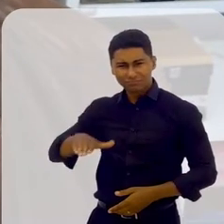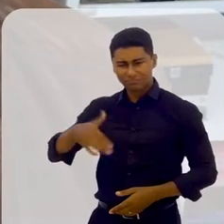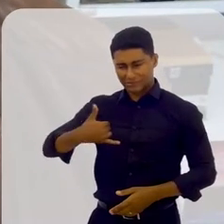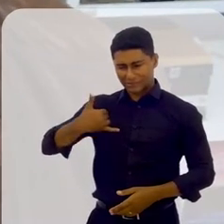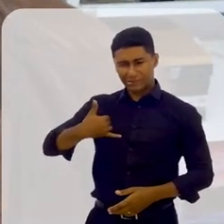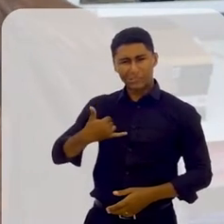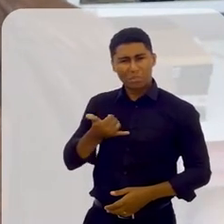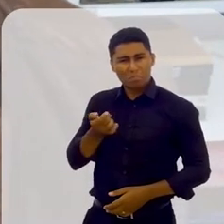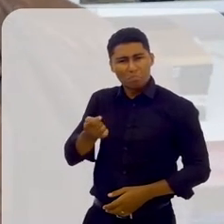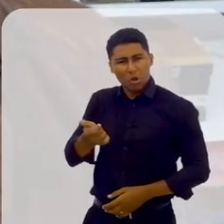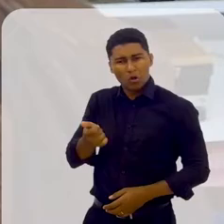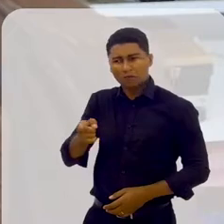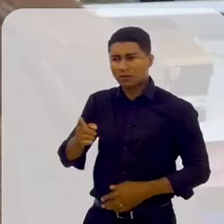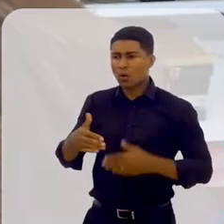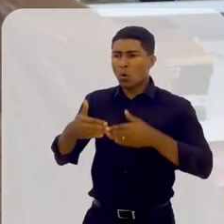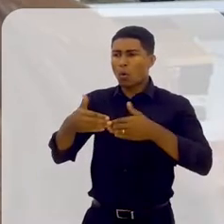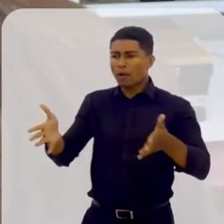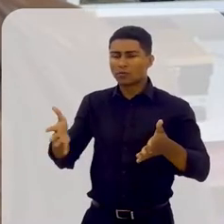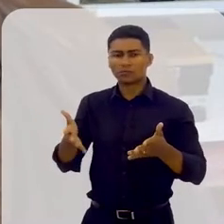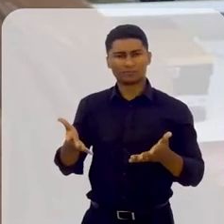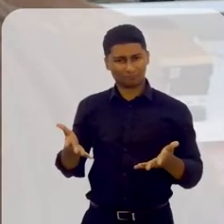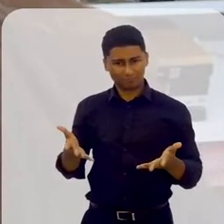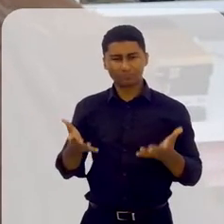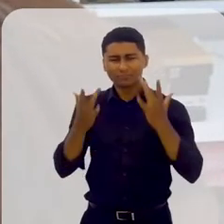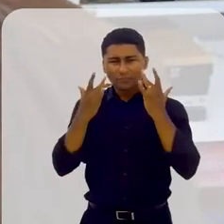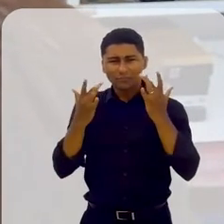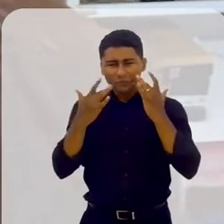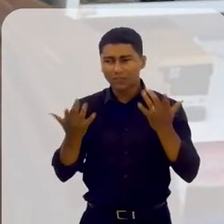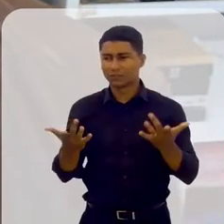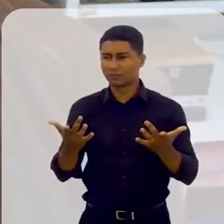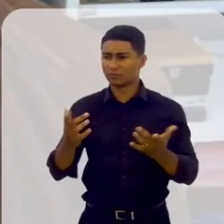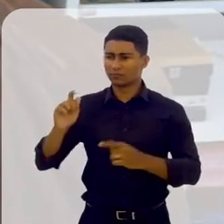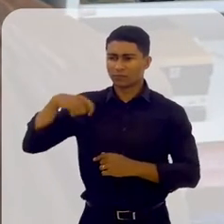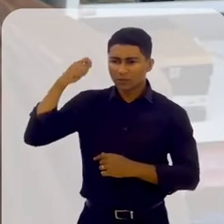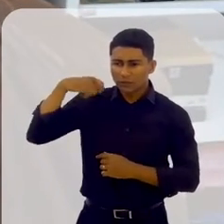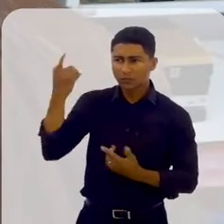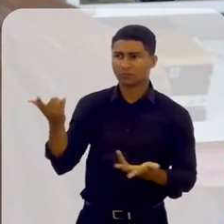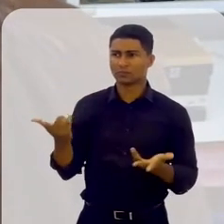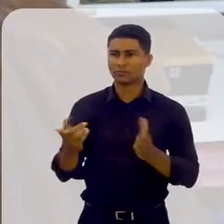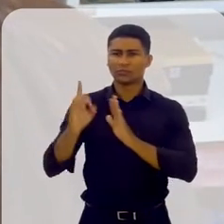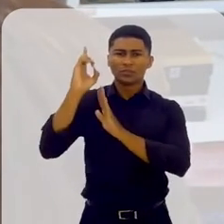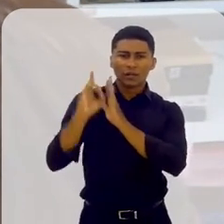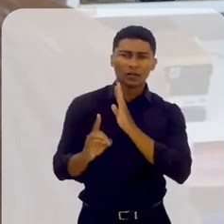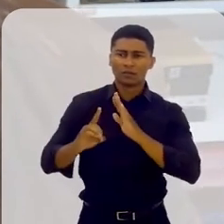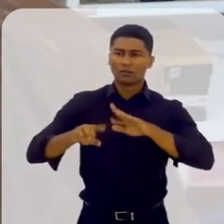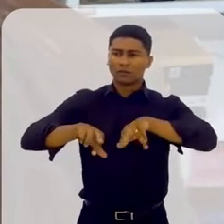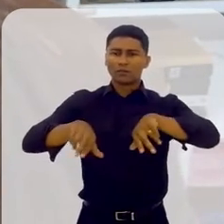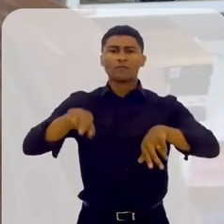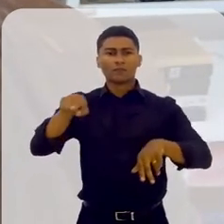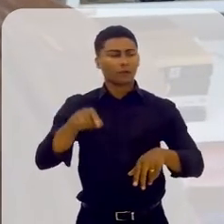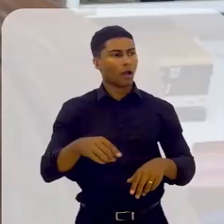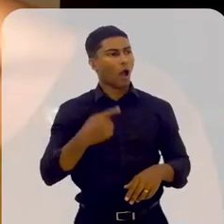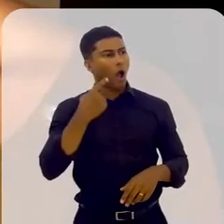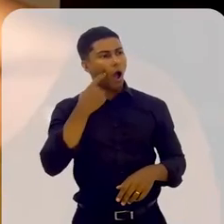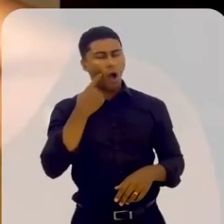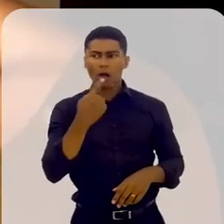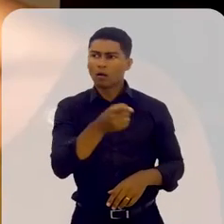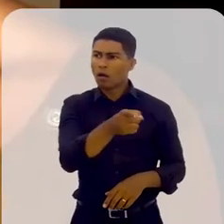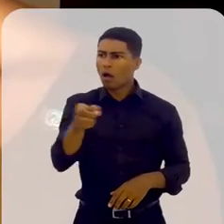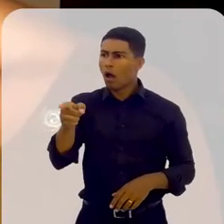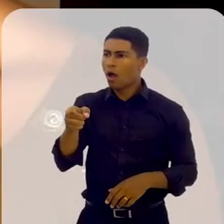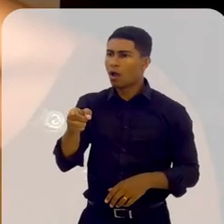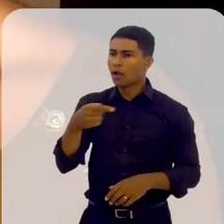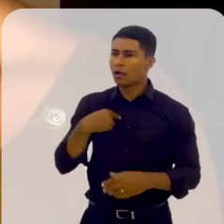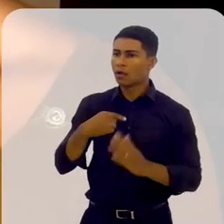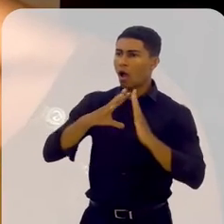como polivalente, né? Você atuando, produzindo, dirigindo. Qual foi a sua inspiração? Para fazer